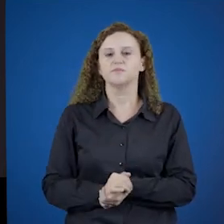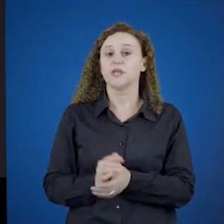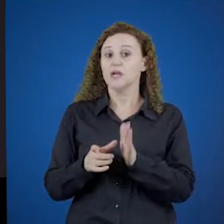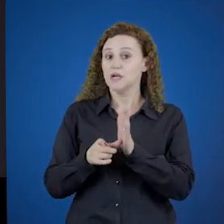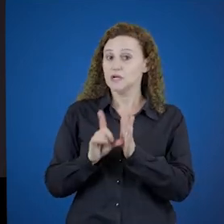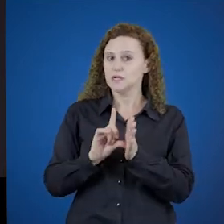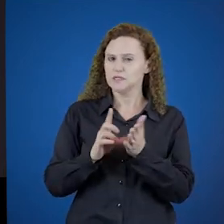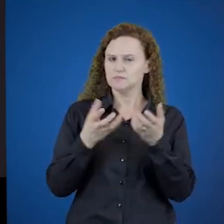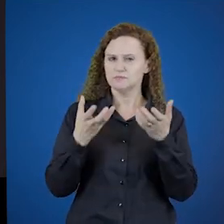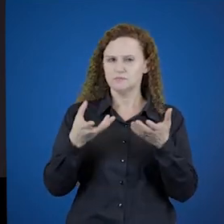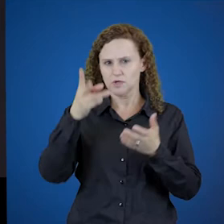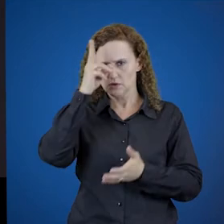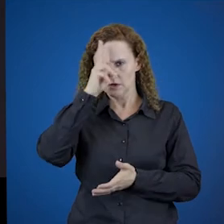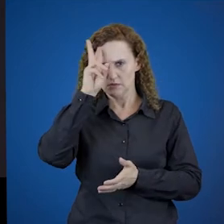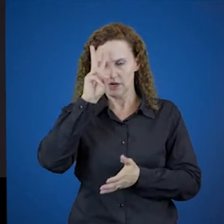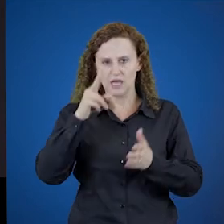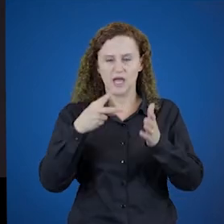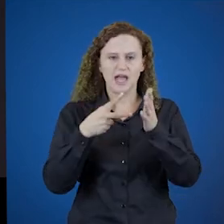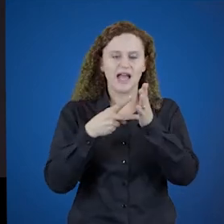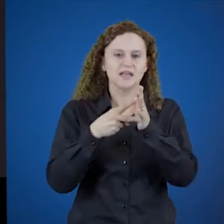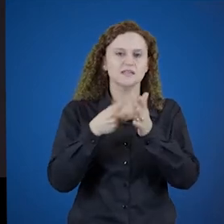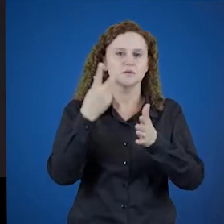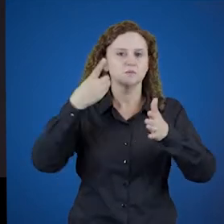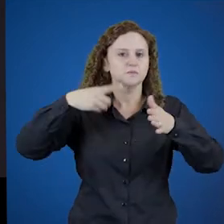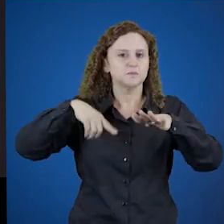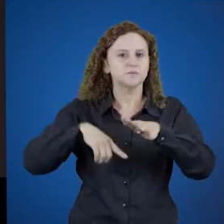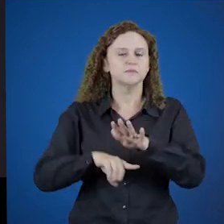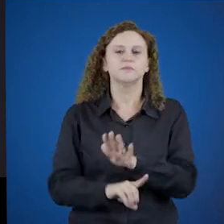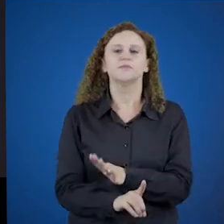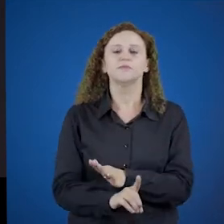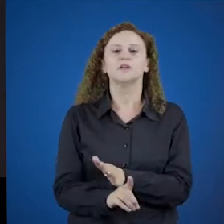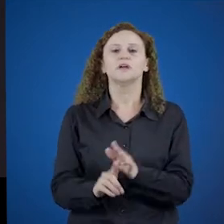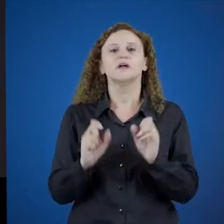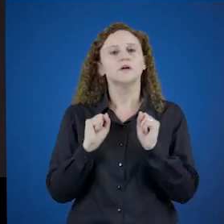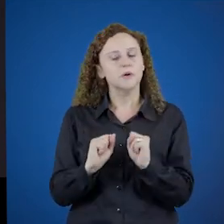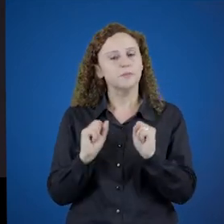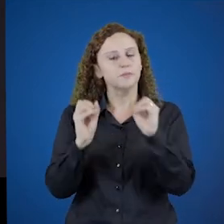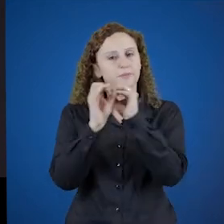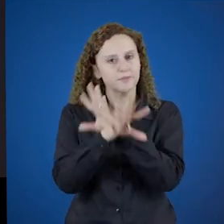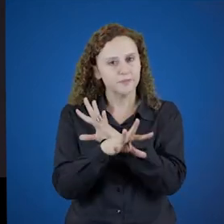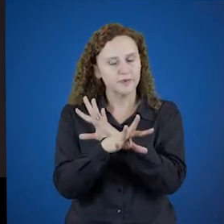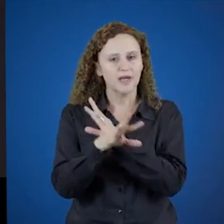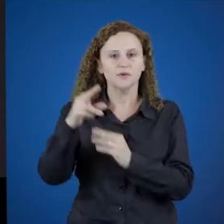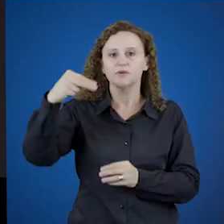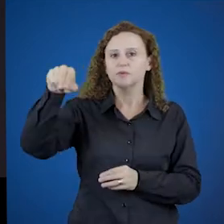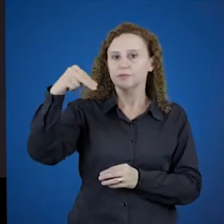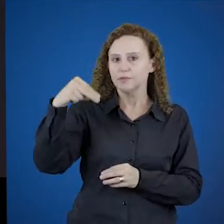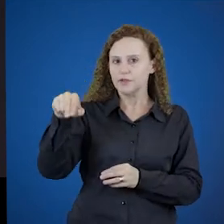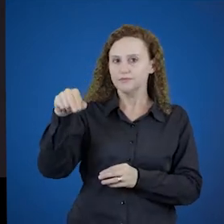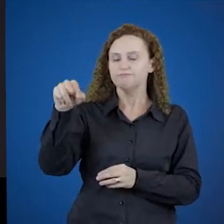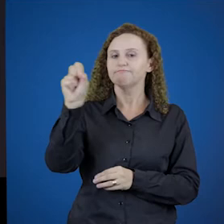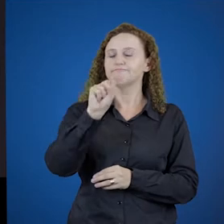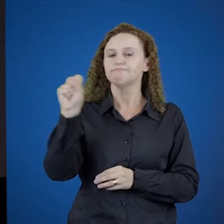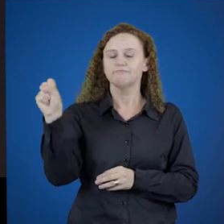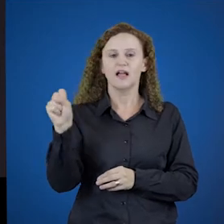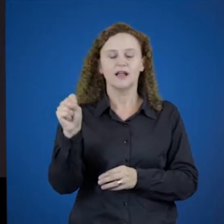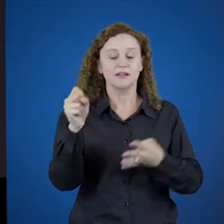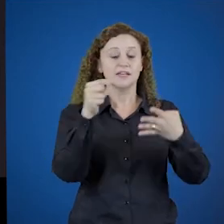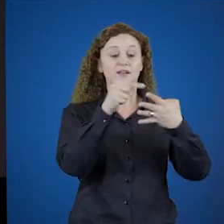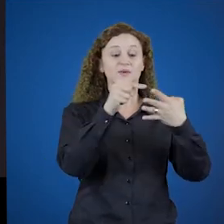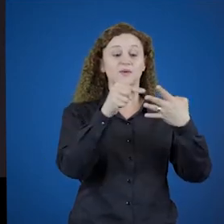retomar um pouquinho a segunda declinação quando nós falamos que elas podem terminar no nominativo singular